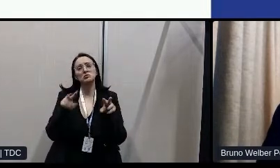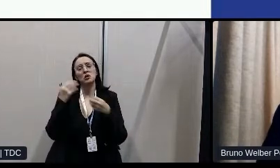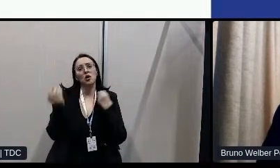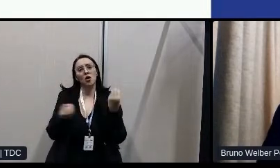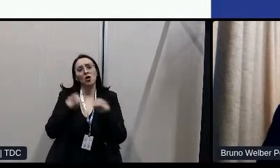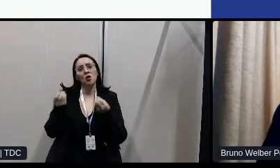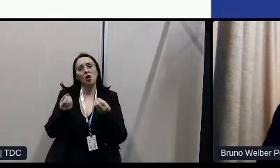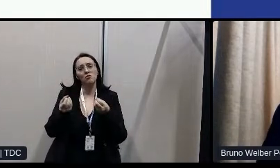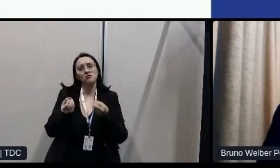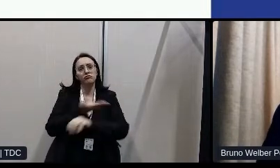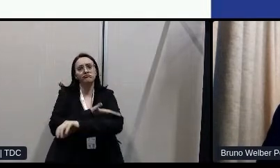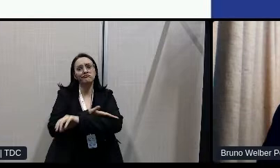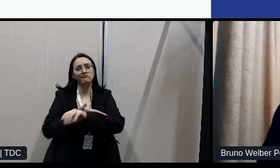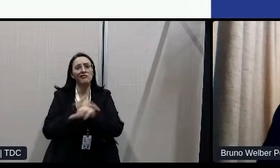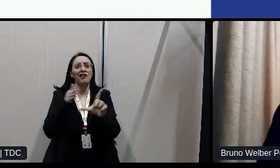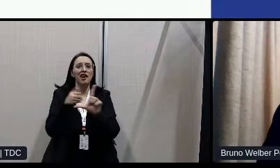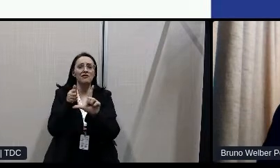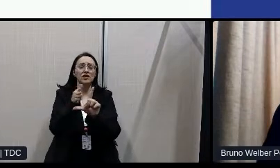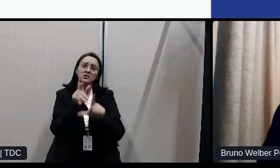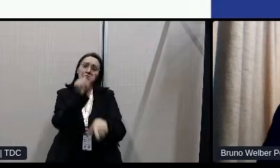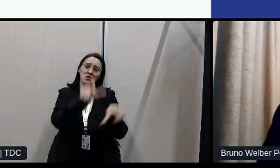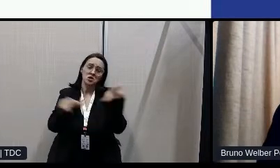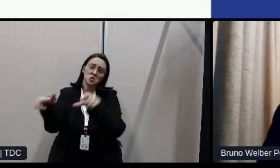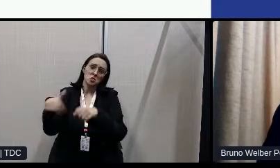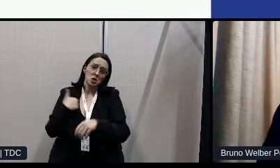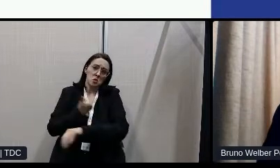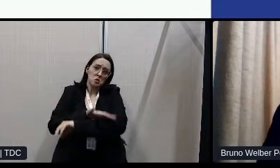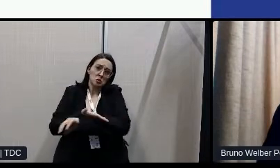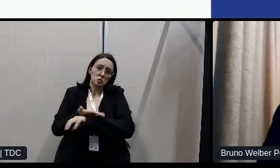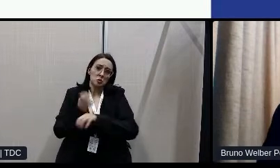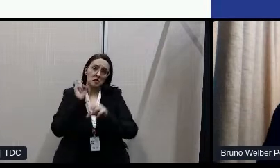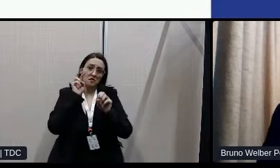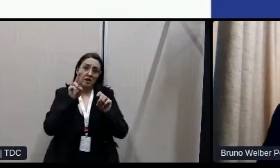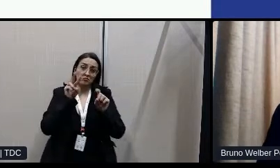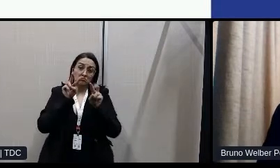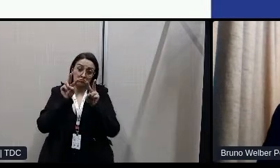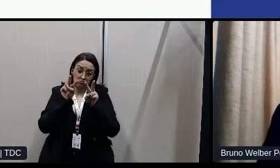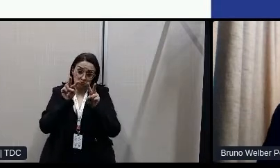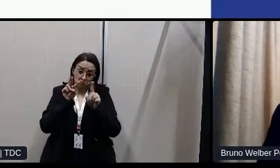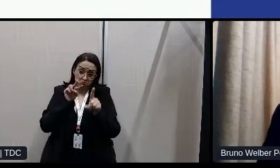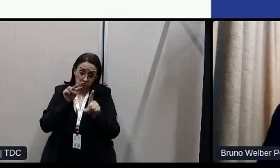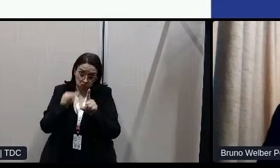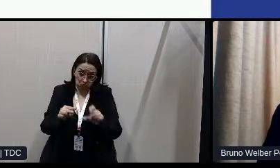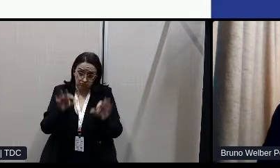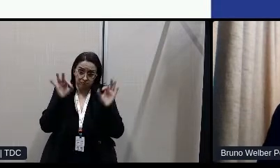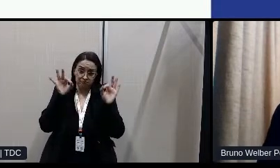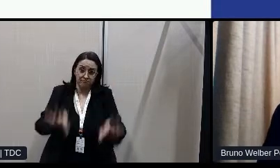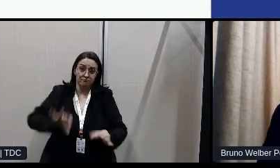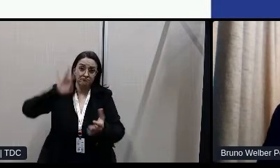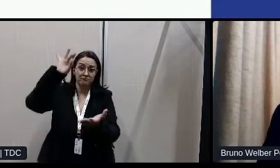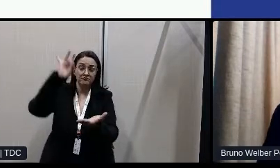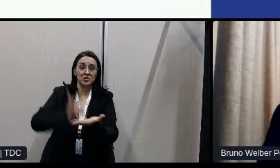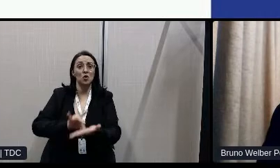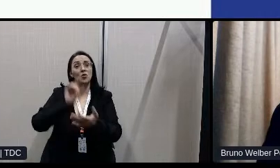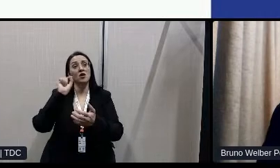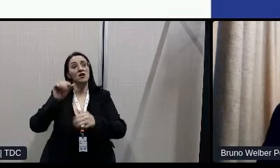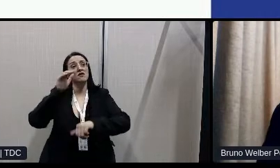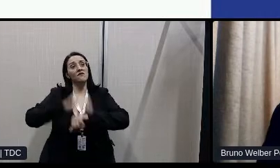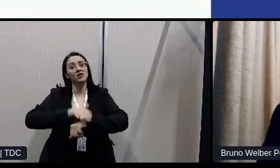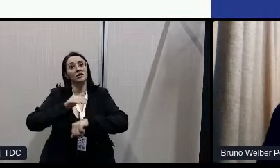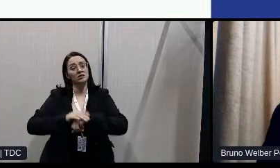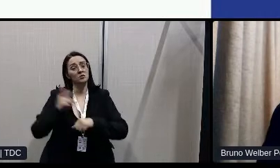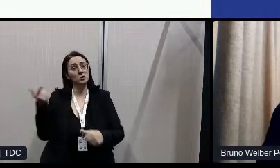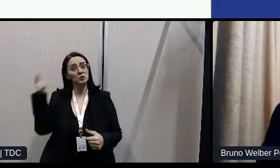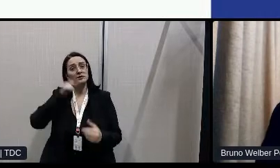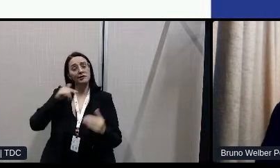os hábitos de navegação dessas pessoas, né, pra ter uma visão bem realista do que se o que a gente está fazendo